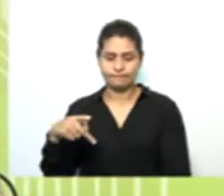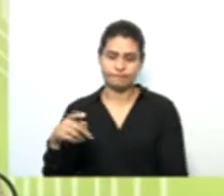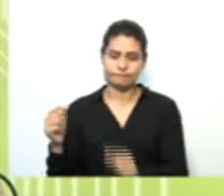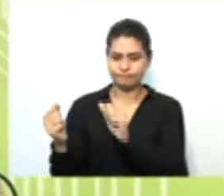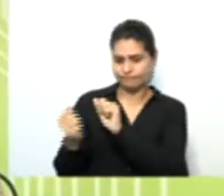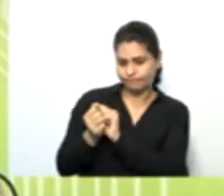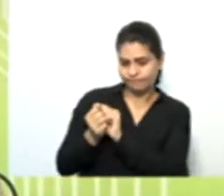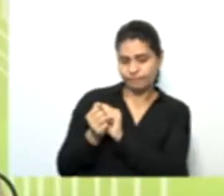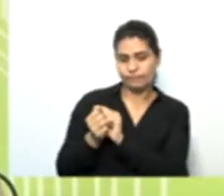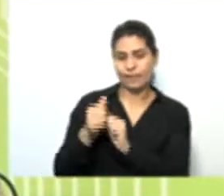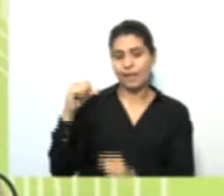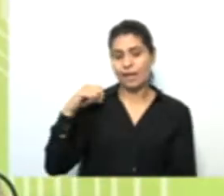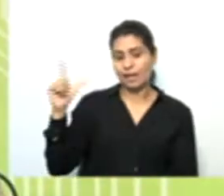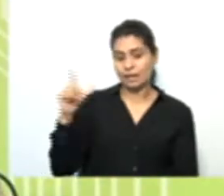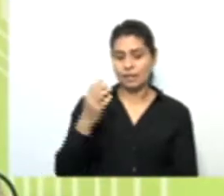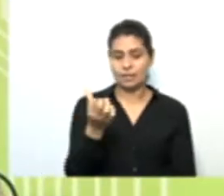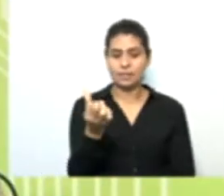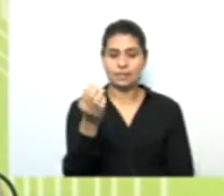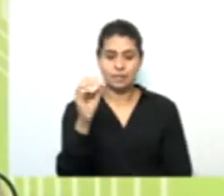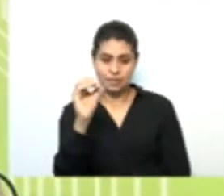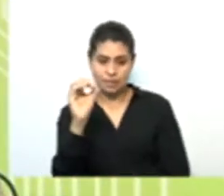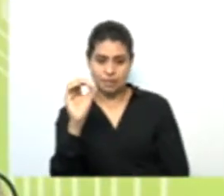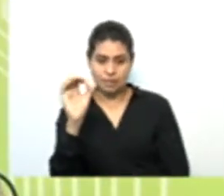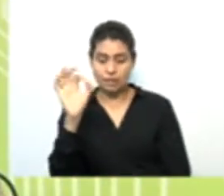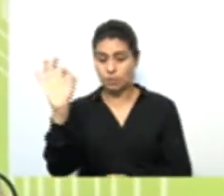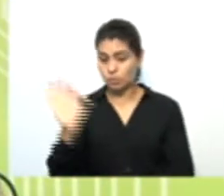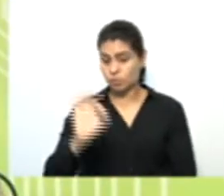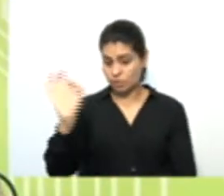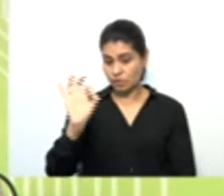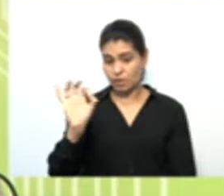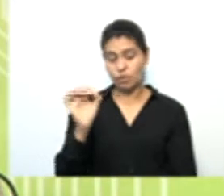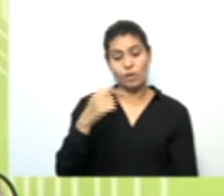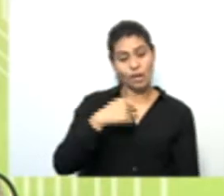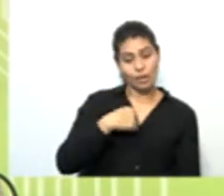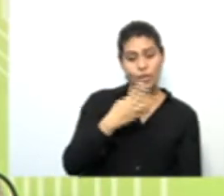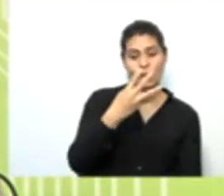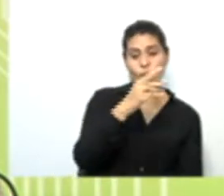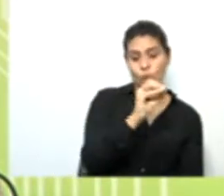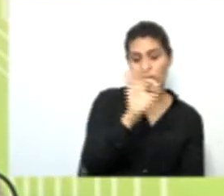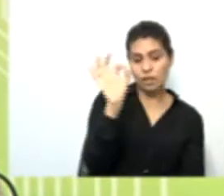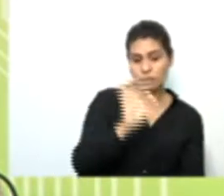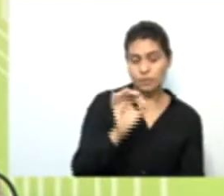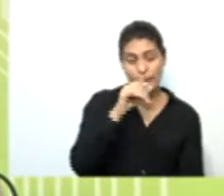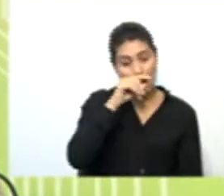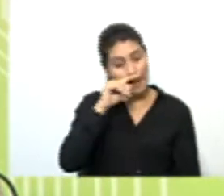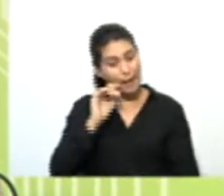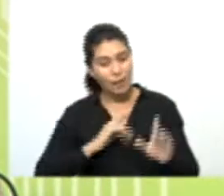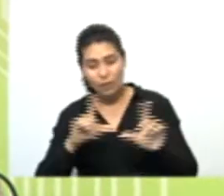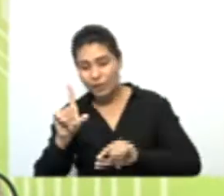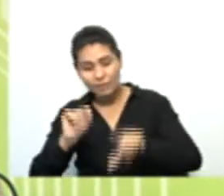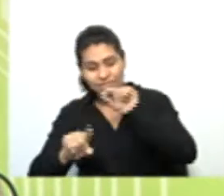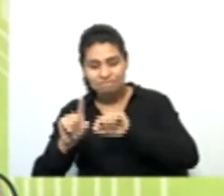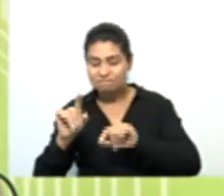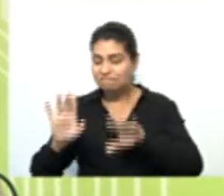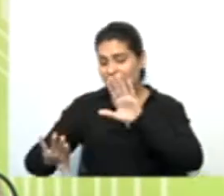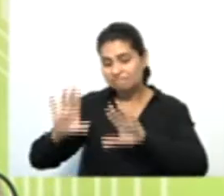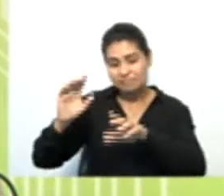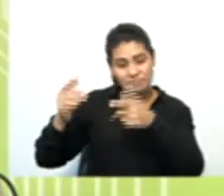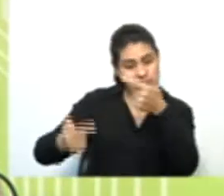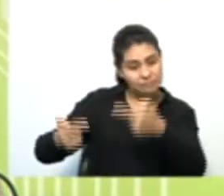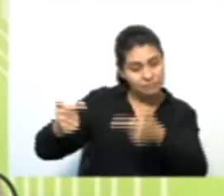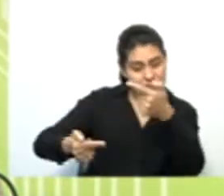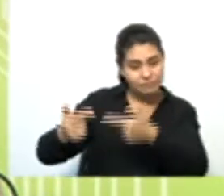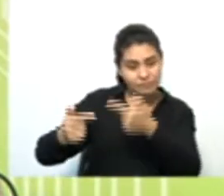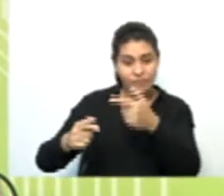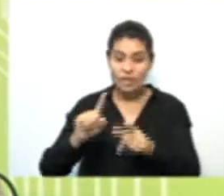Felipe, e ele tem 60% das cotas e eu tenho apenas 40%, quando a gente tiver um impasse, quando a gente tiver alguma discordância de algum tema, eu